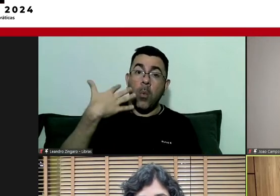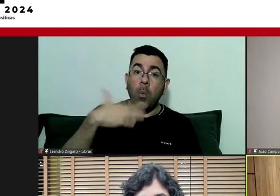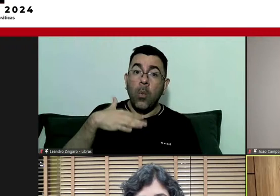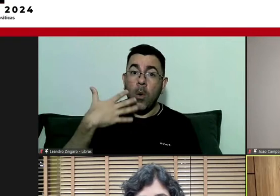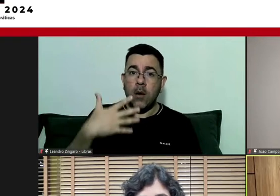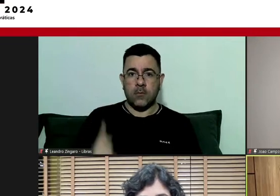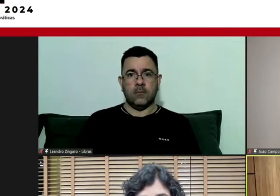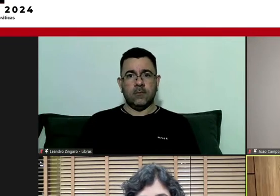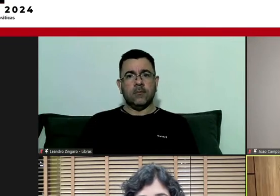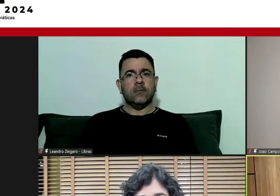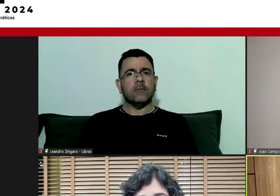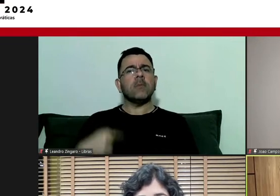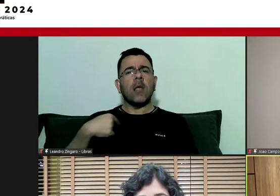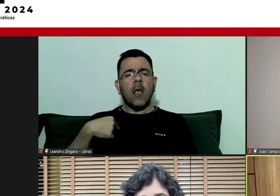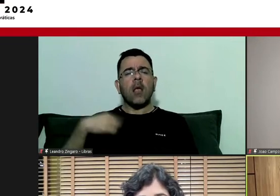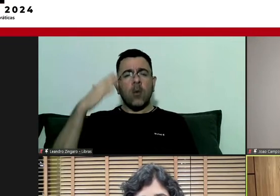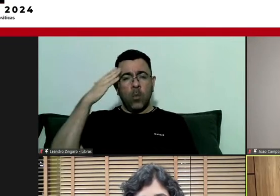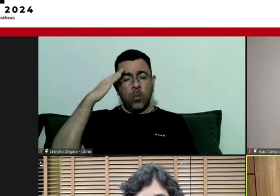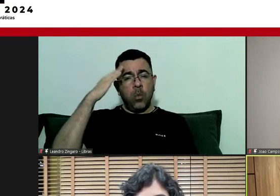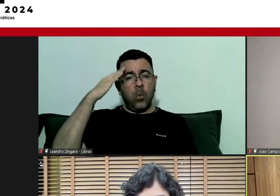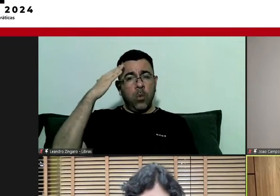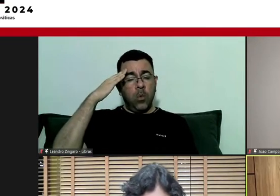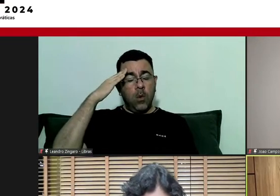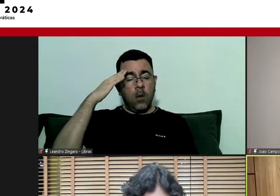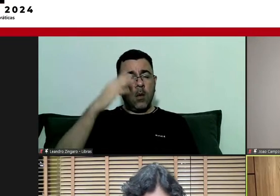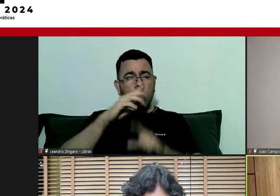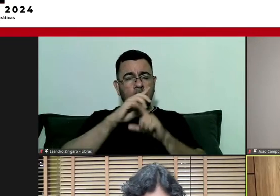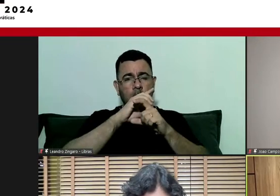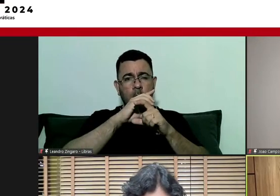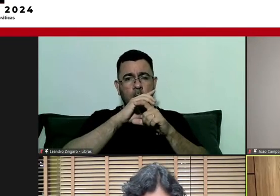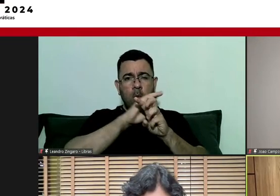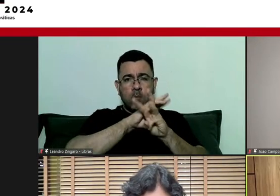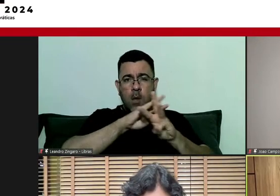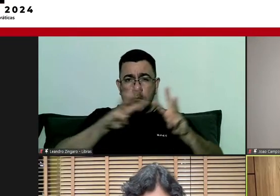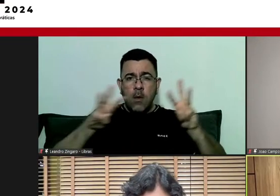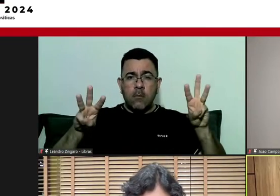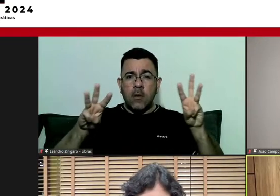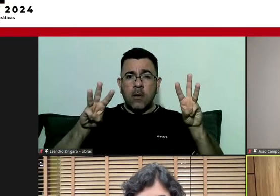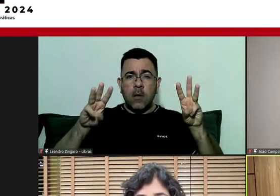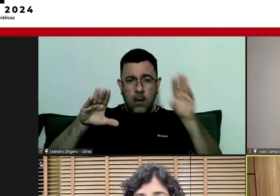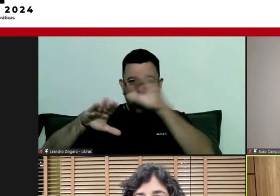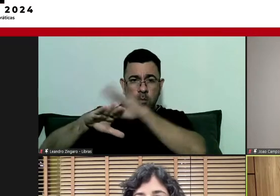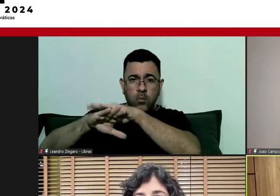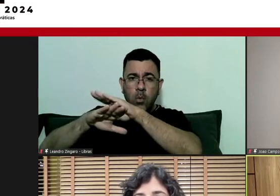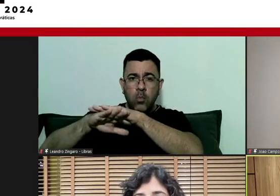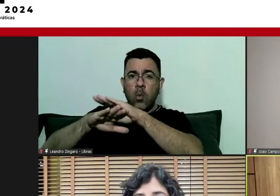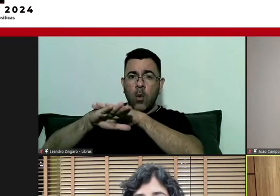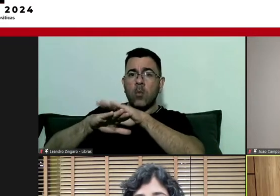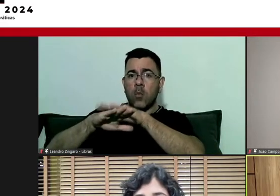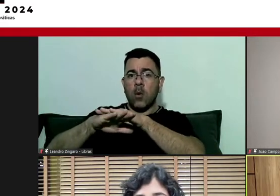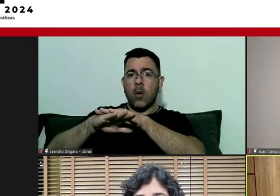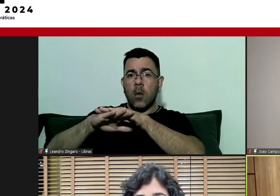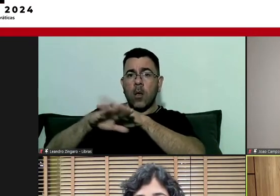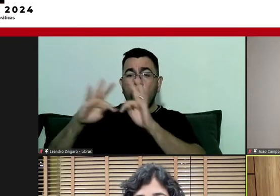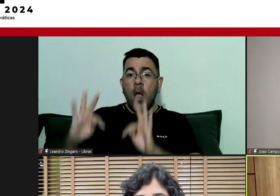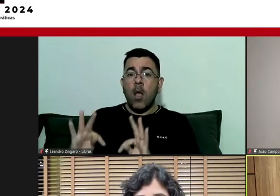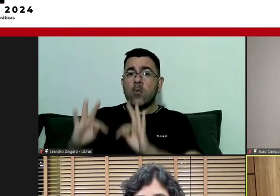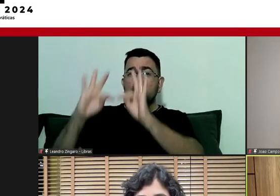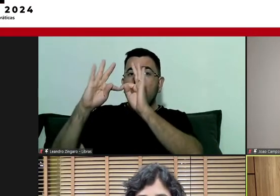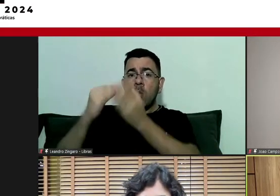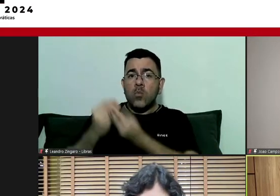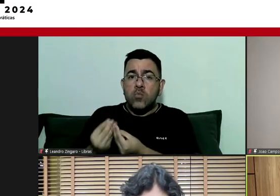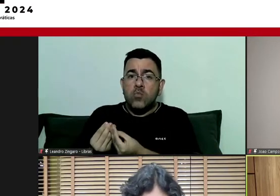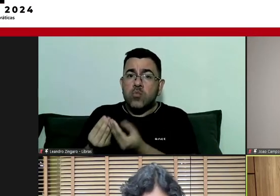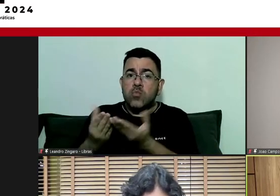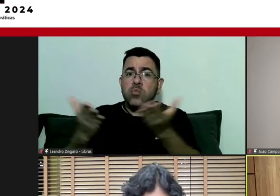conecta Recife era uma coisa que que aplicava levava a tecnologia na prática ao